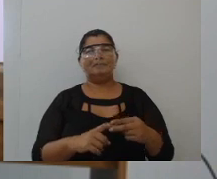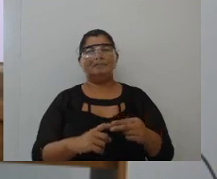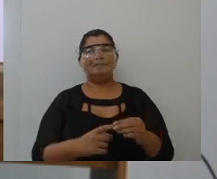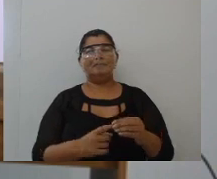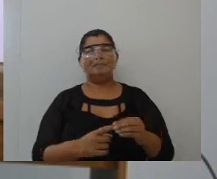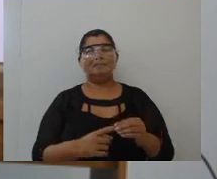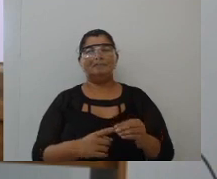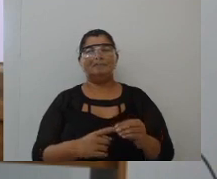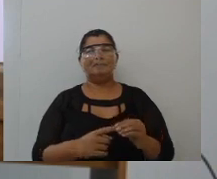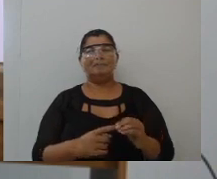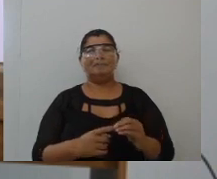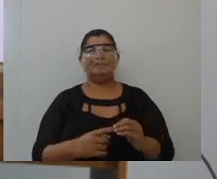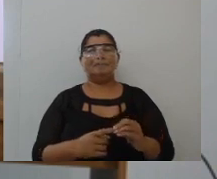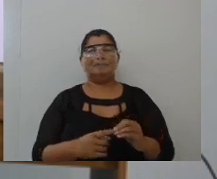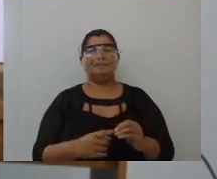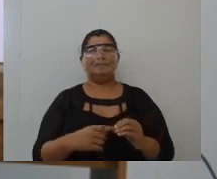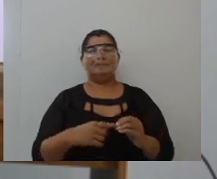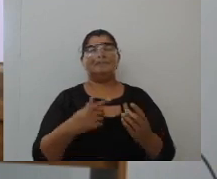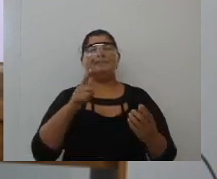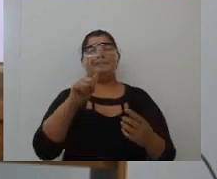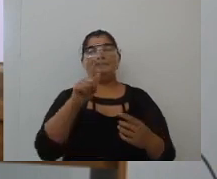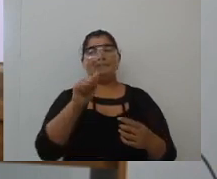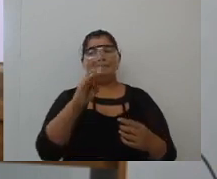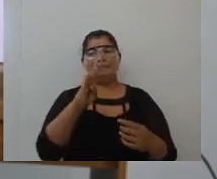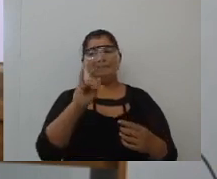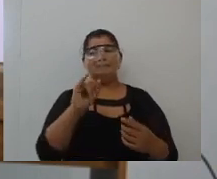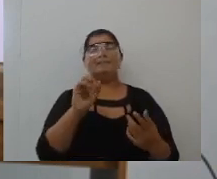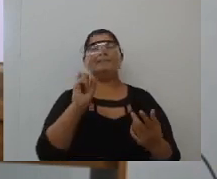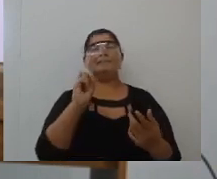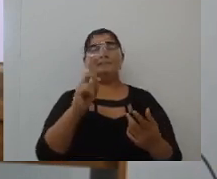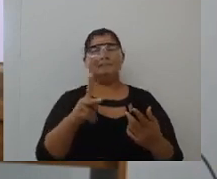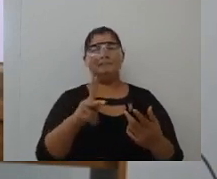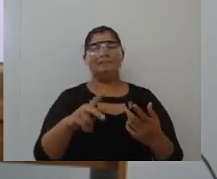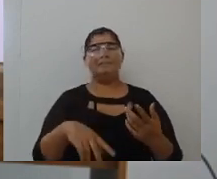Deixa eu ver quem mais. Gabi, já falei.